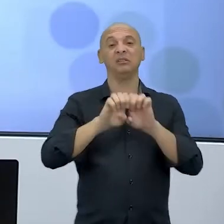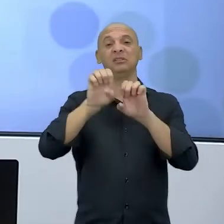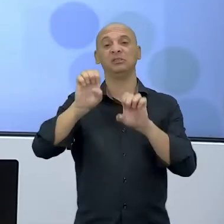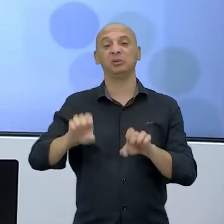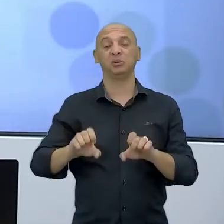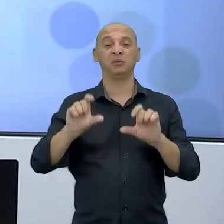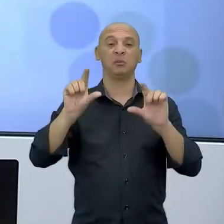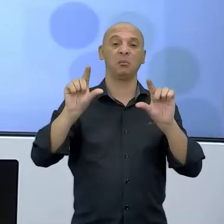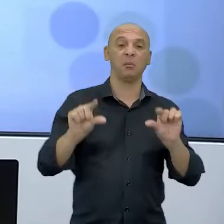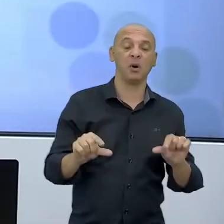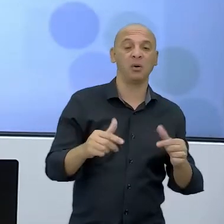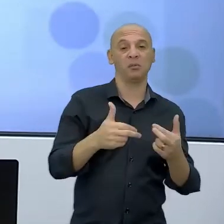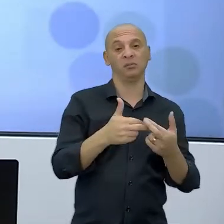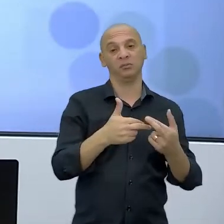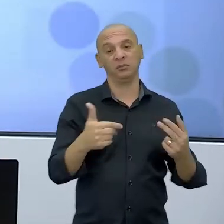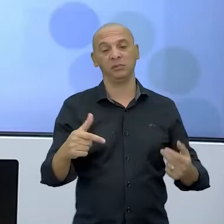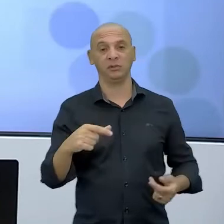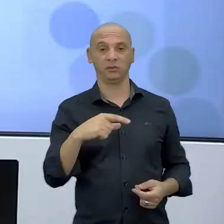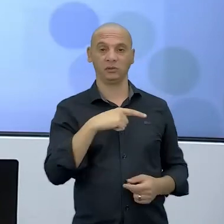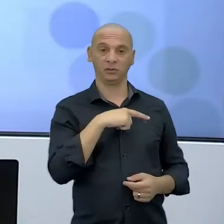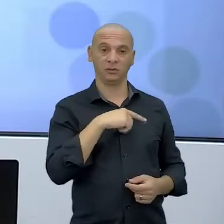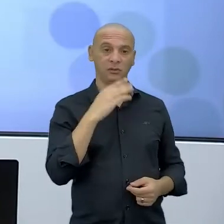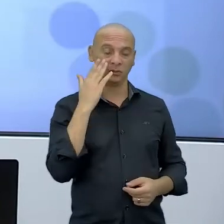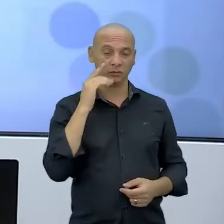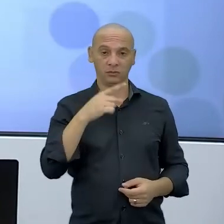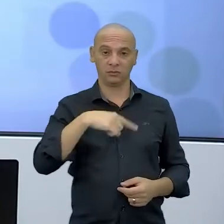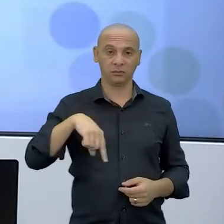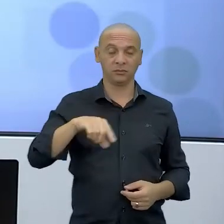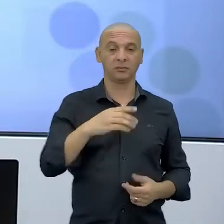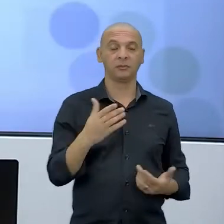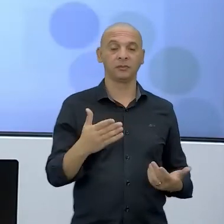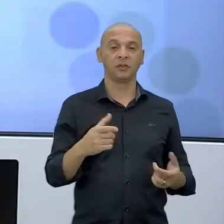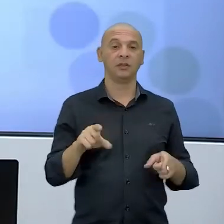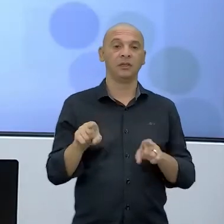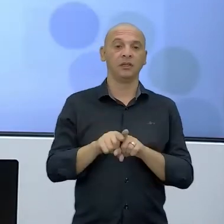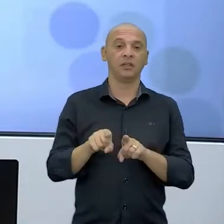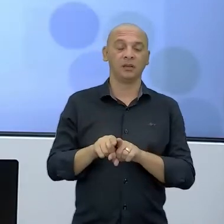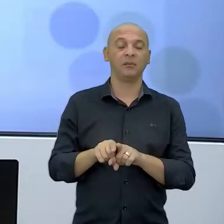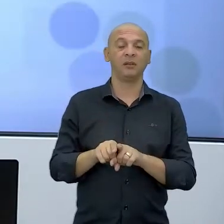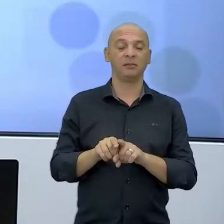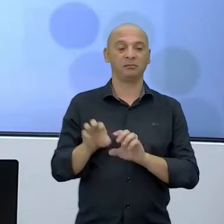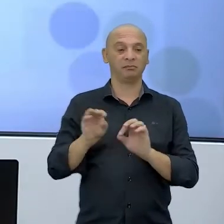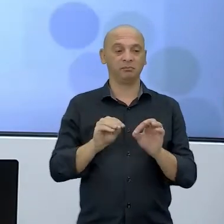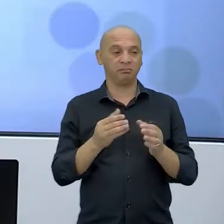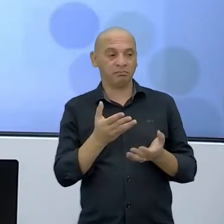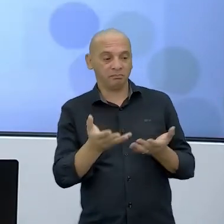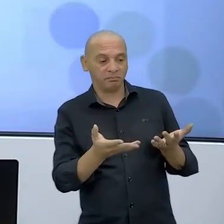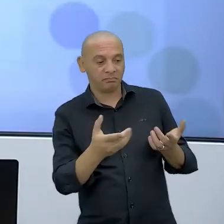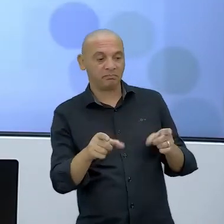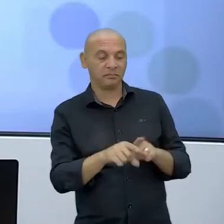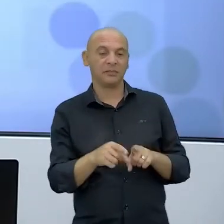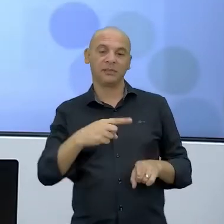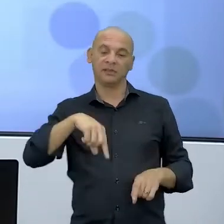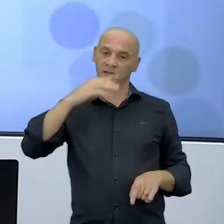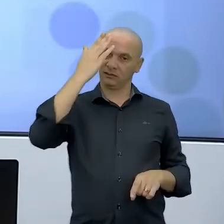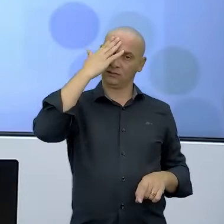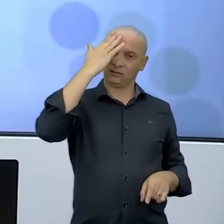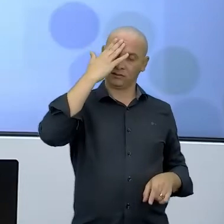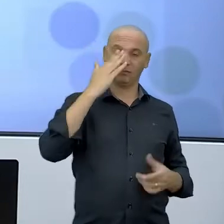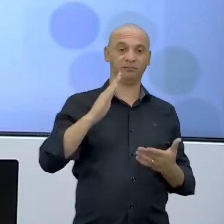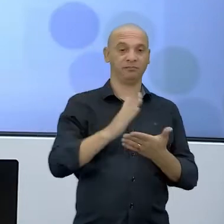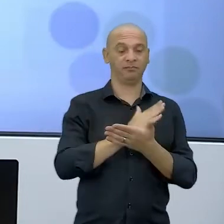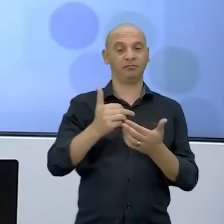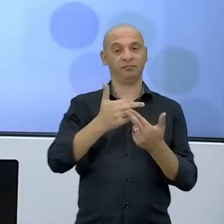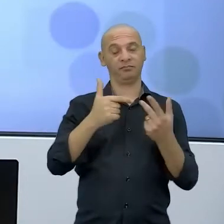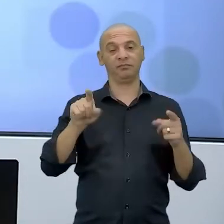material orgânico e dos seres vivos que nós temos no solo, a acidificação. A gente sabe que alguns solos são ácidos por